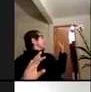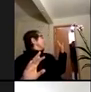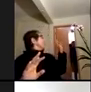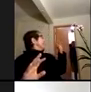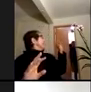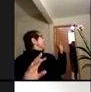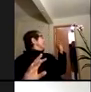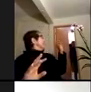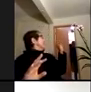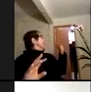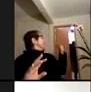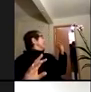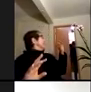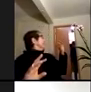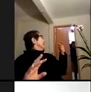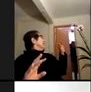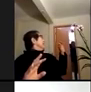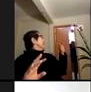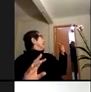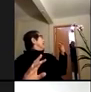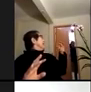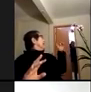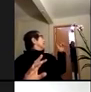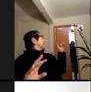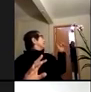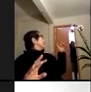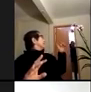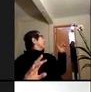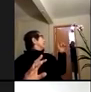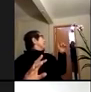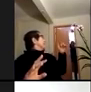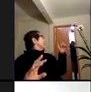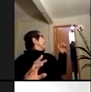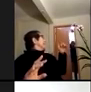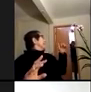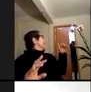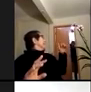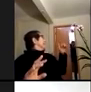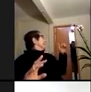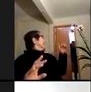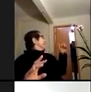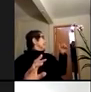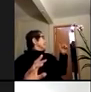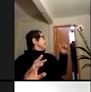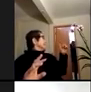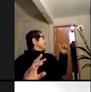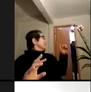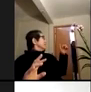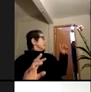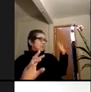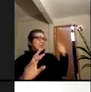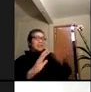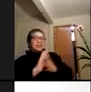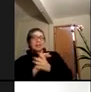aula por plataformas que eu jamais pensei que fosse dar aula, que fosse possível, e a gente teve que se reinventar,